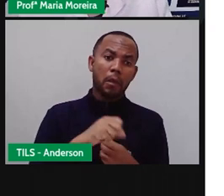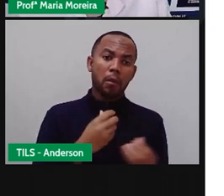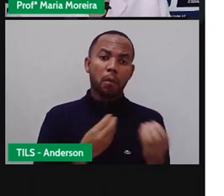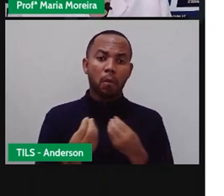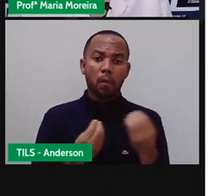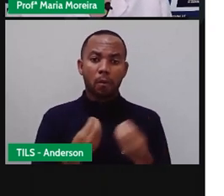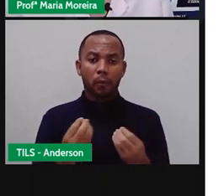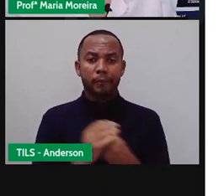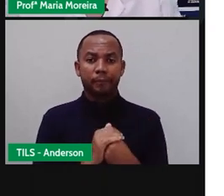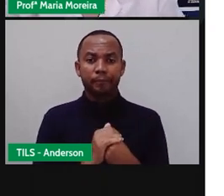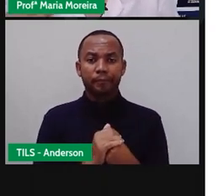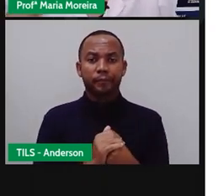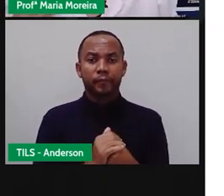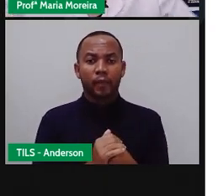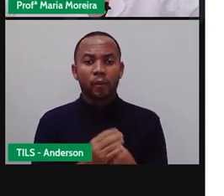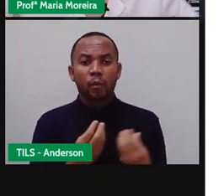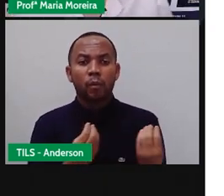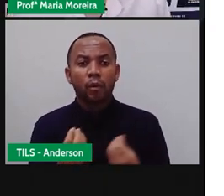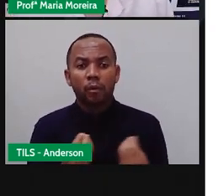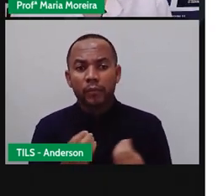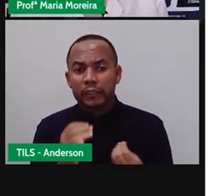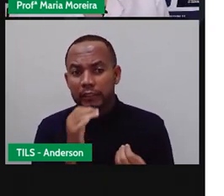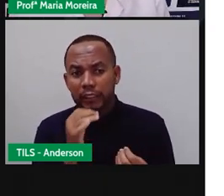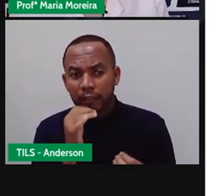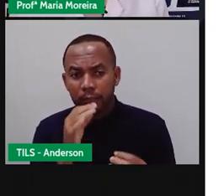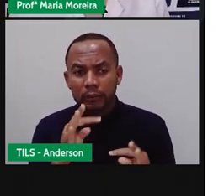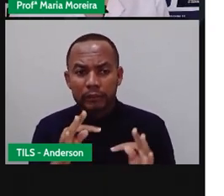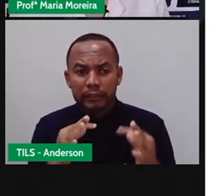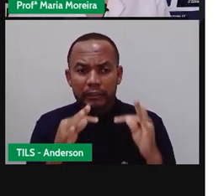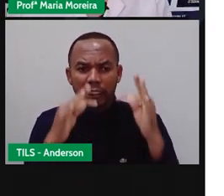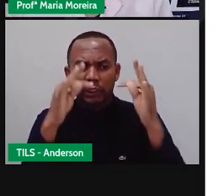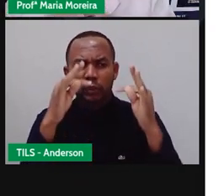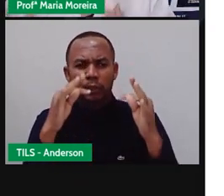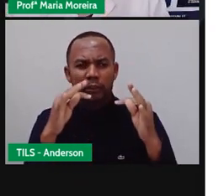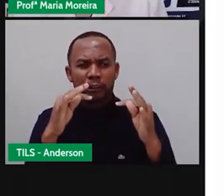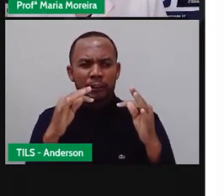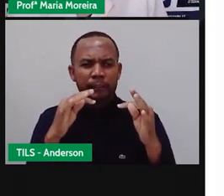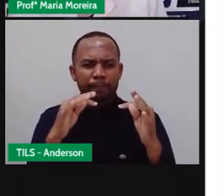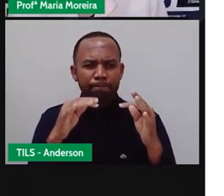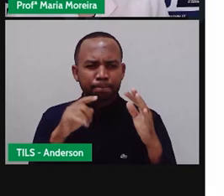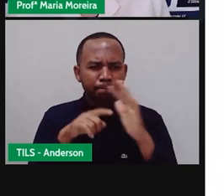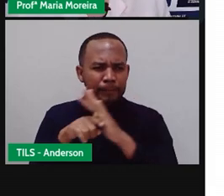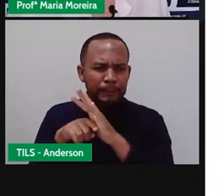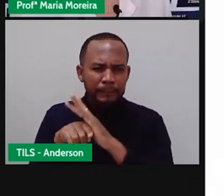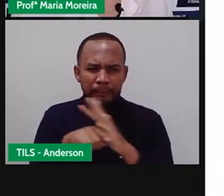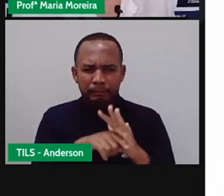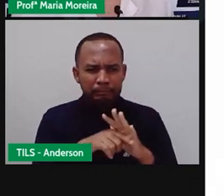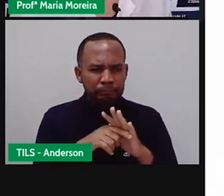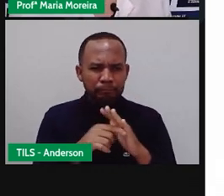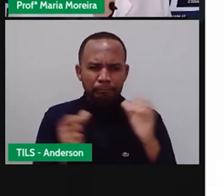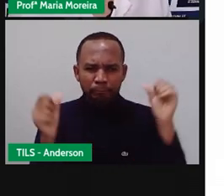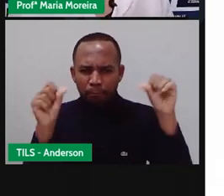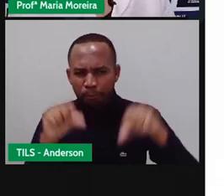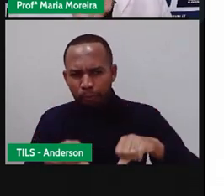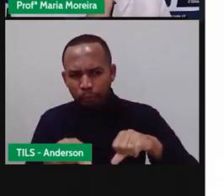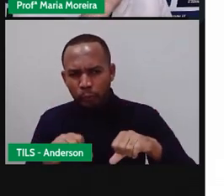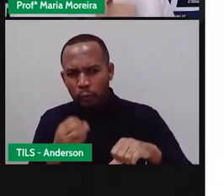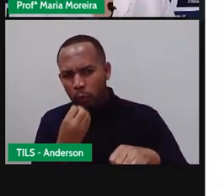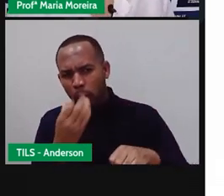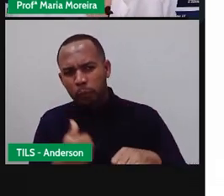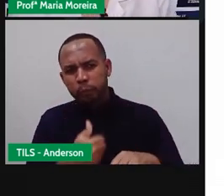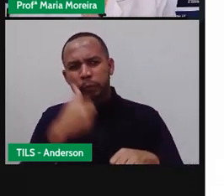então que aí será que os impactos da tecnologia de modo geral todos são ruins todos são bons